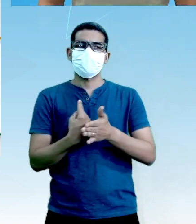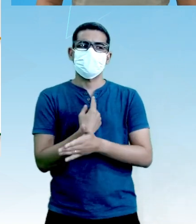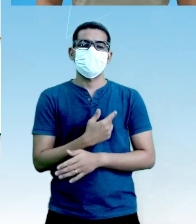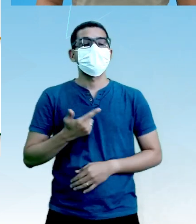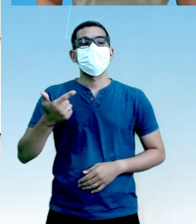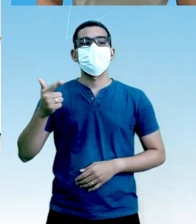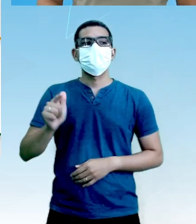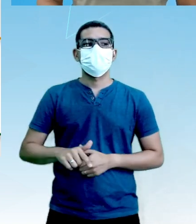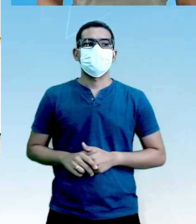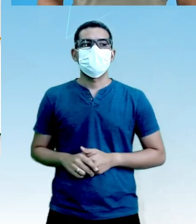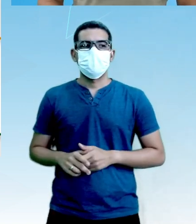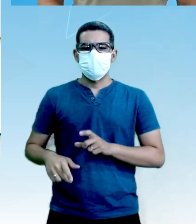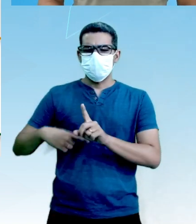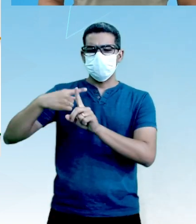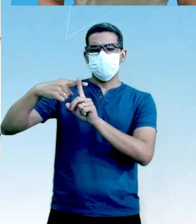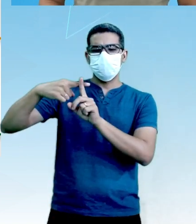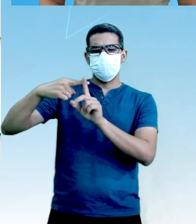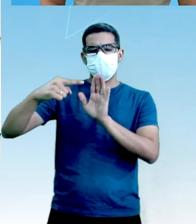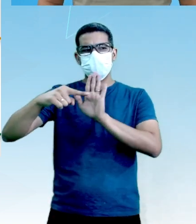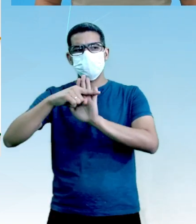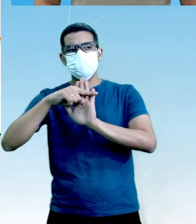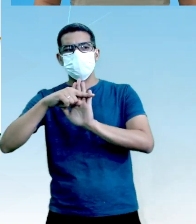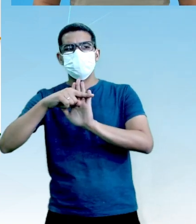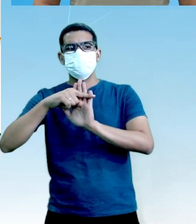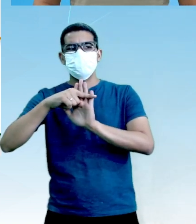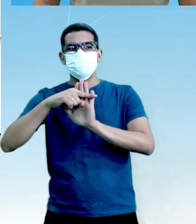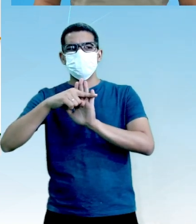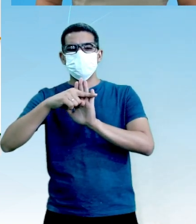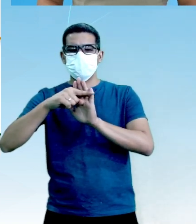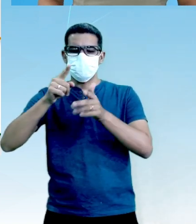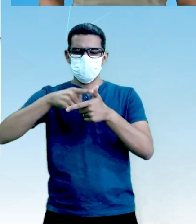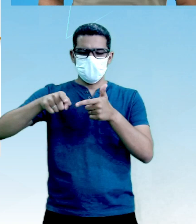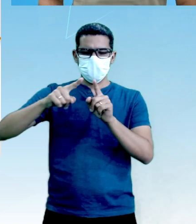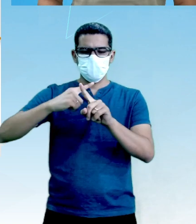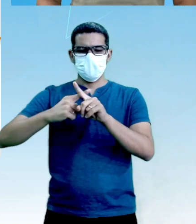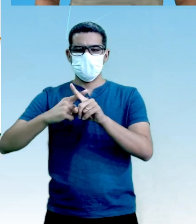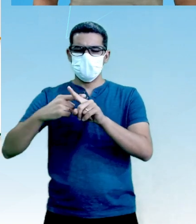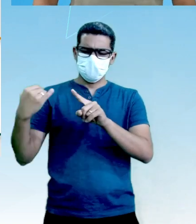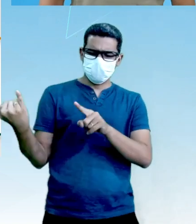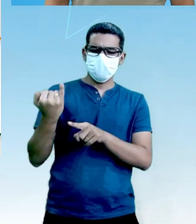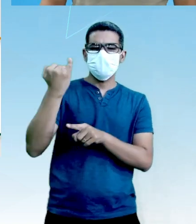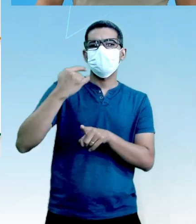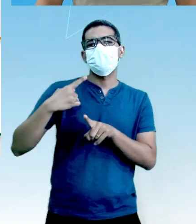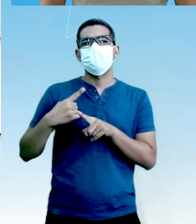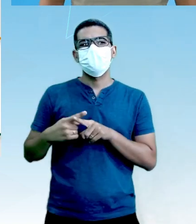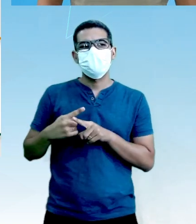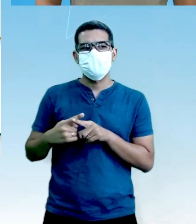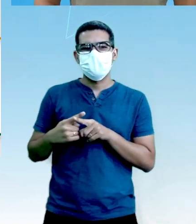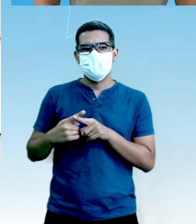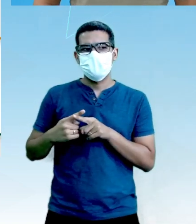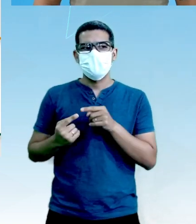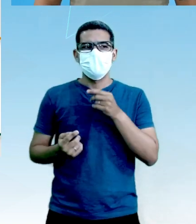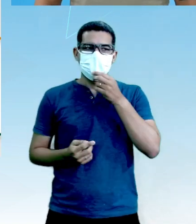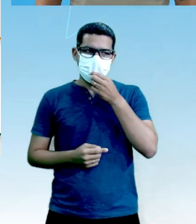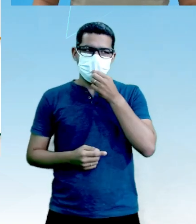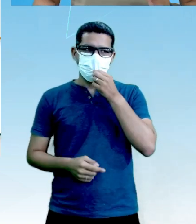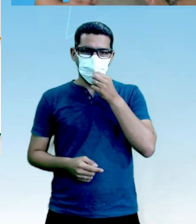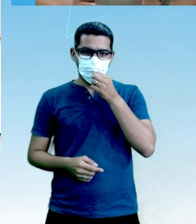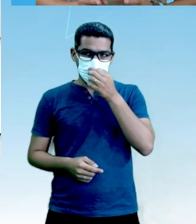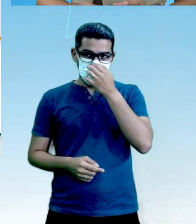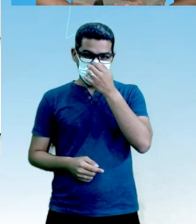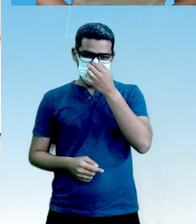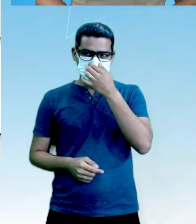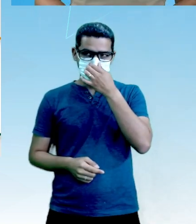Por que somar, subtrair, dividir, multiplicar é tão importante em nossas vidas? Nós vamos explicar isso no passo a passo. Então